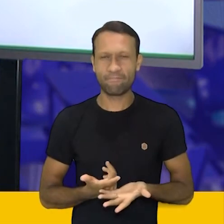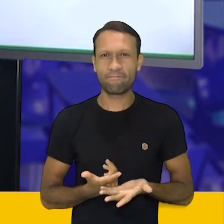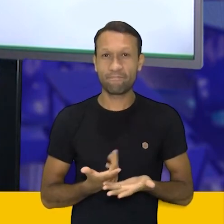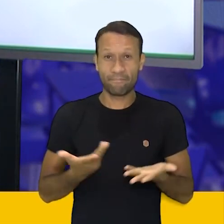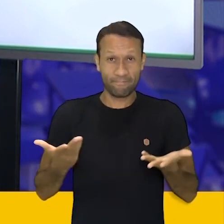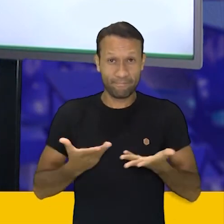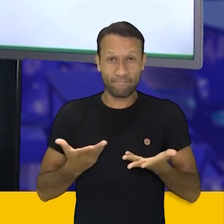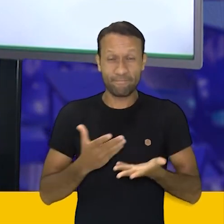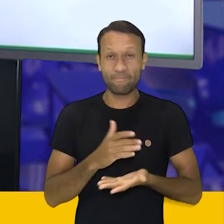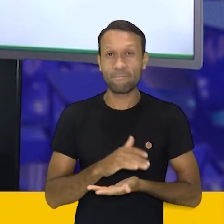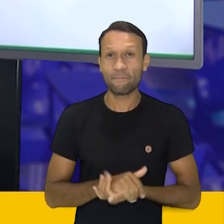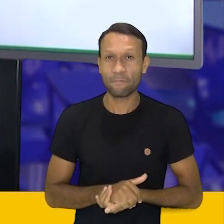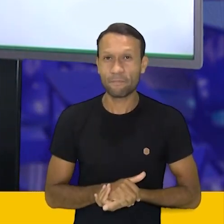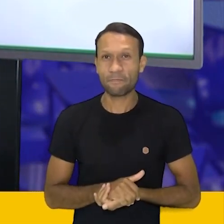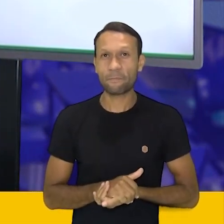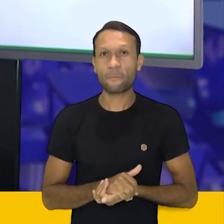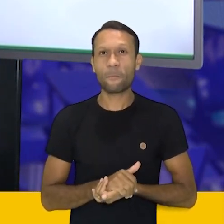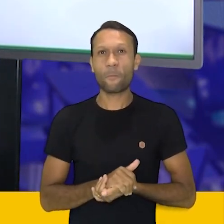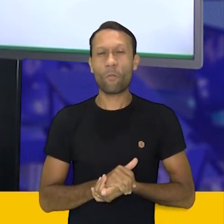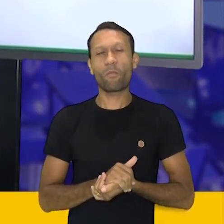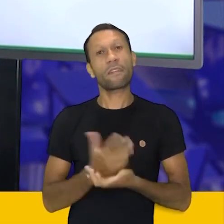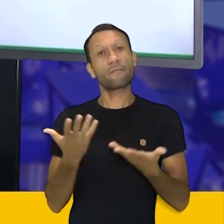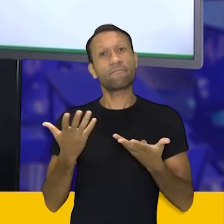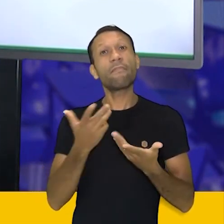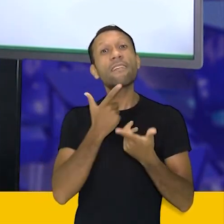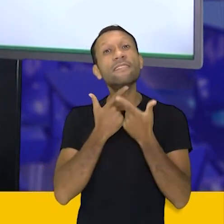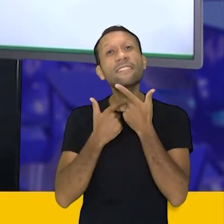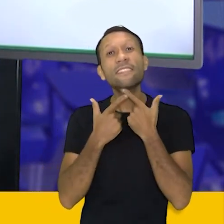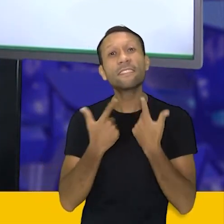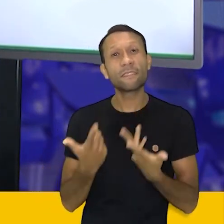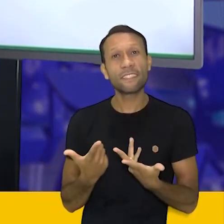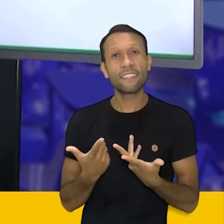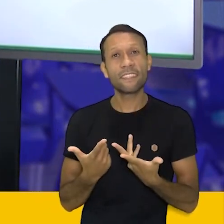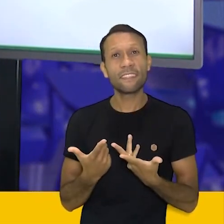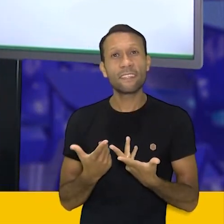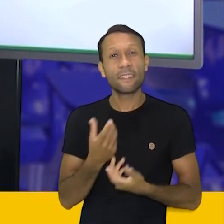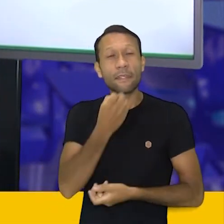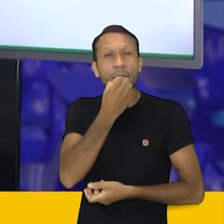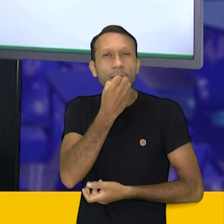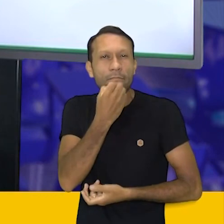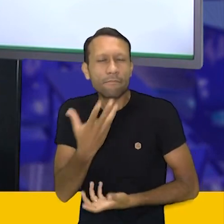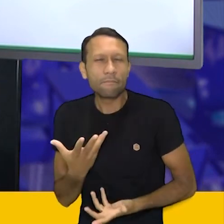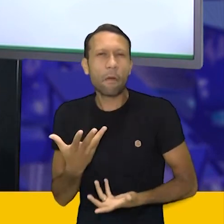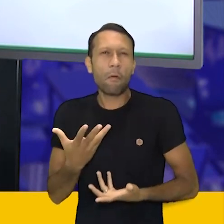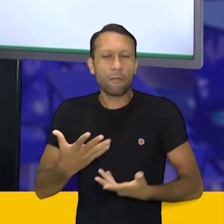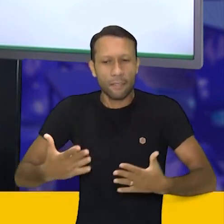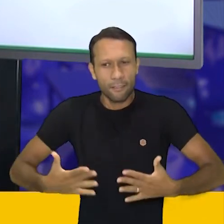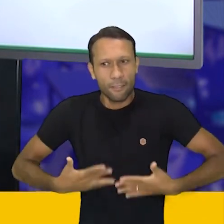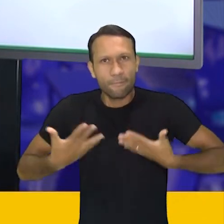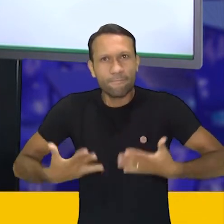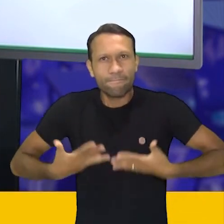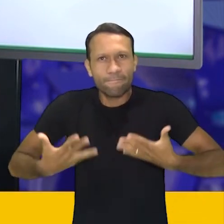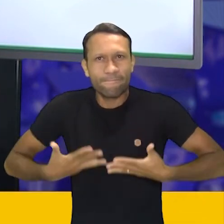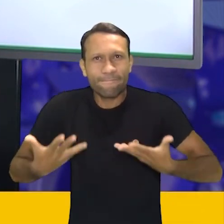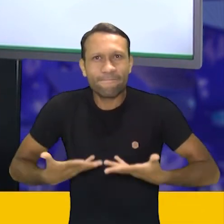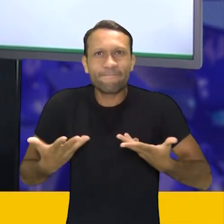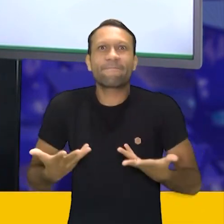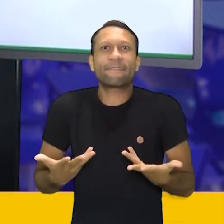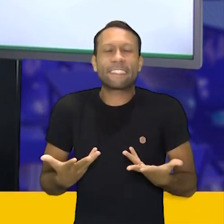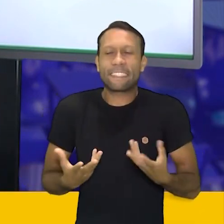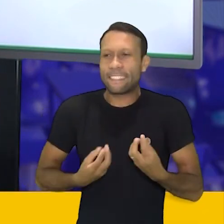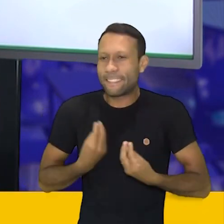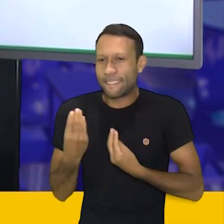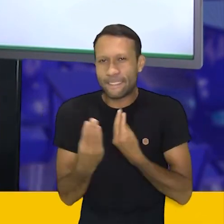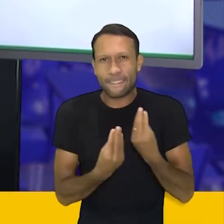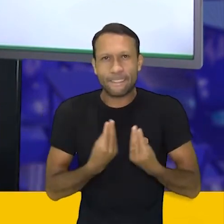nesse programa de hoje, e desejando que seja um momento de inspiração, né? Seja um